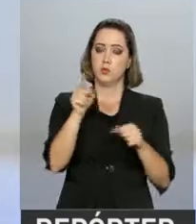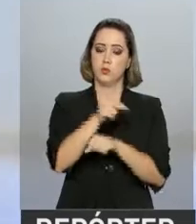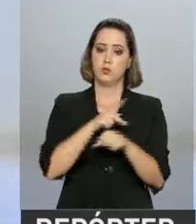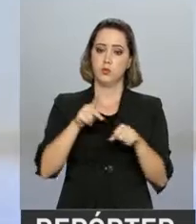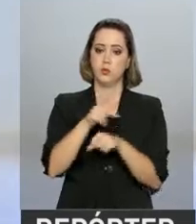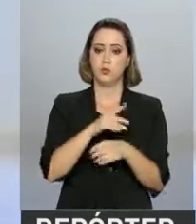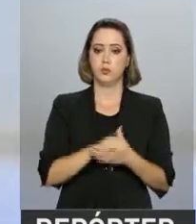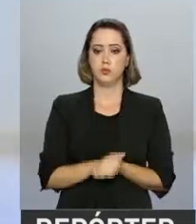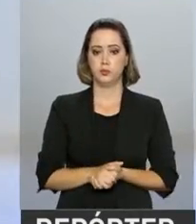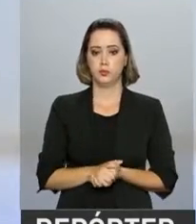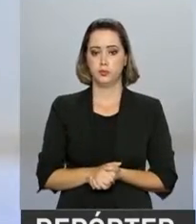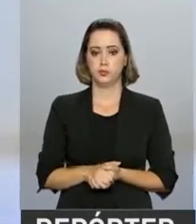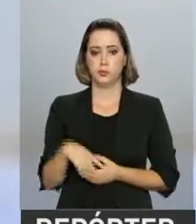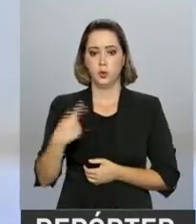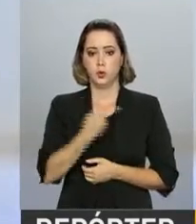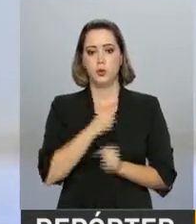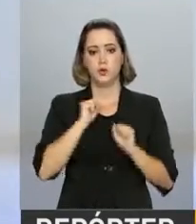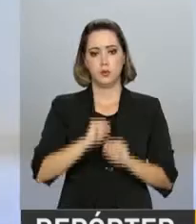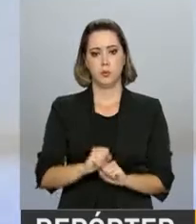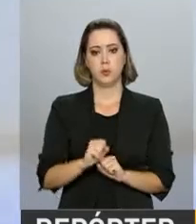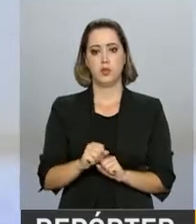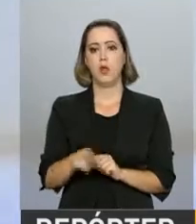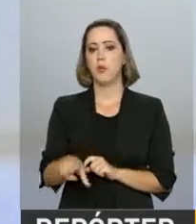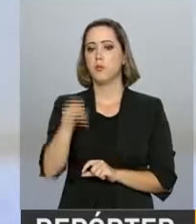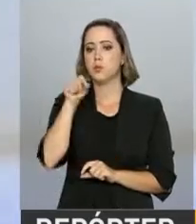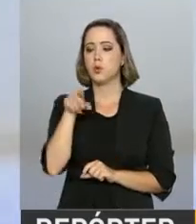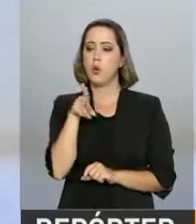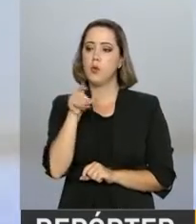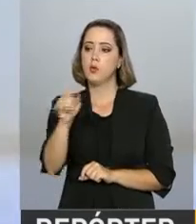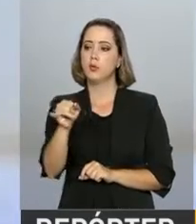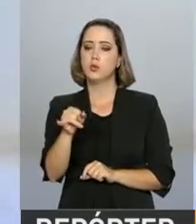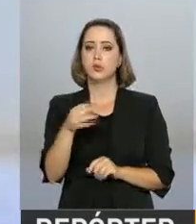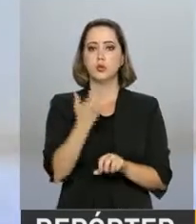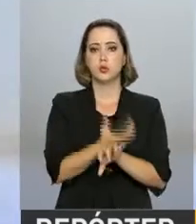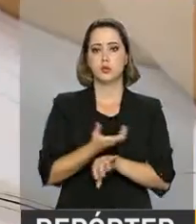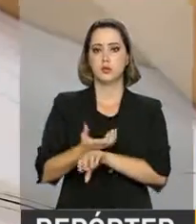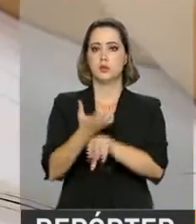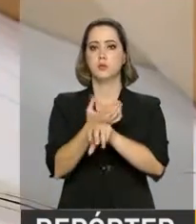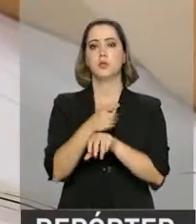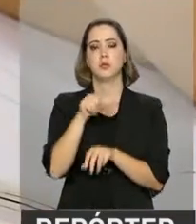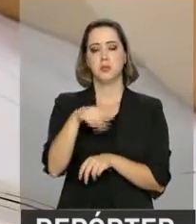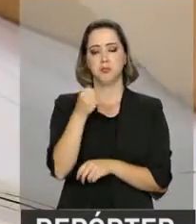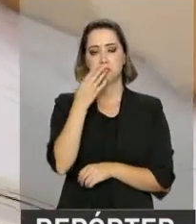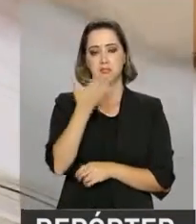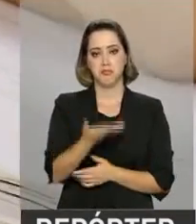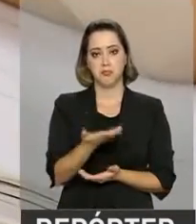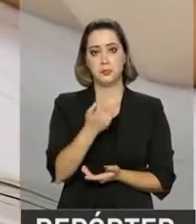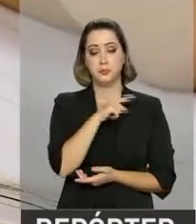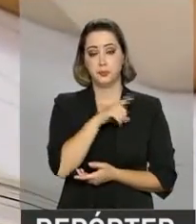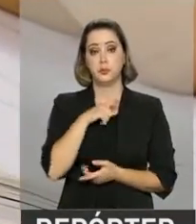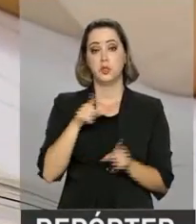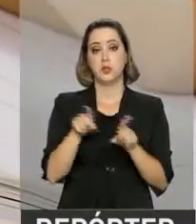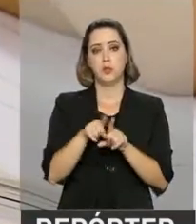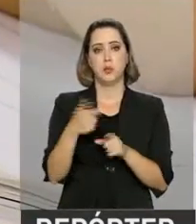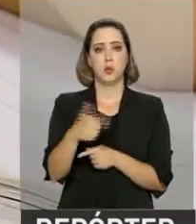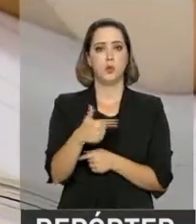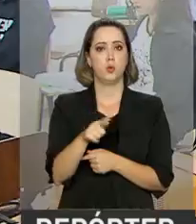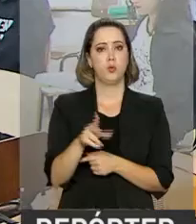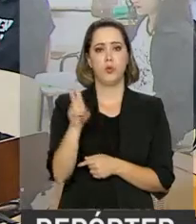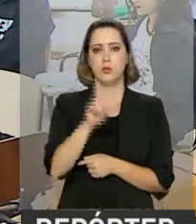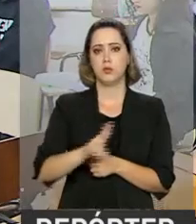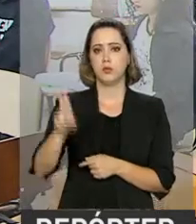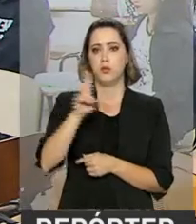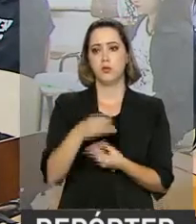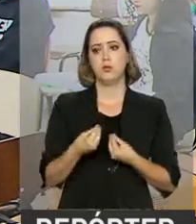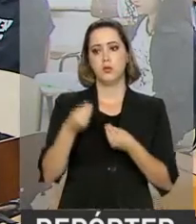A gente podendo opinar sobre os dias, as matérias, achei bem positivo. O Enem 2017 também não vai mais ser usado